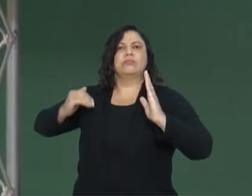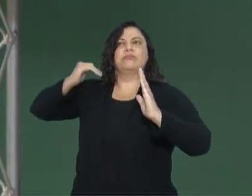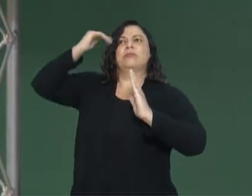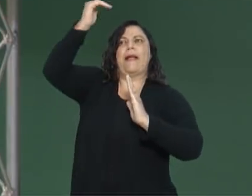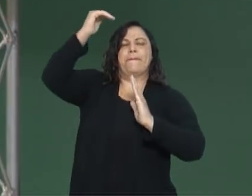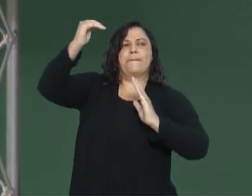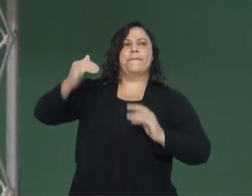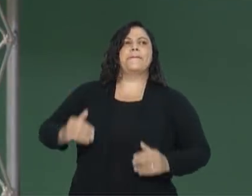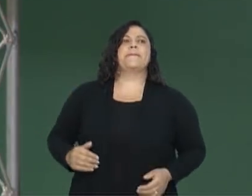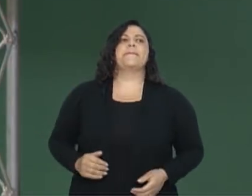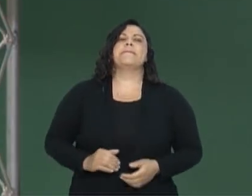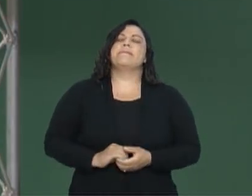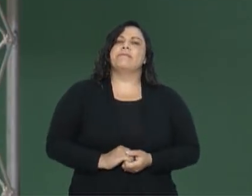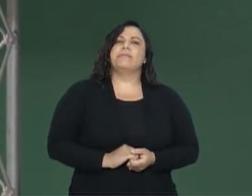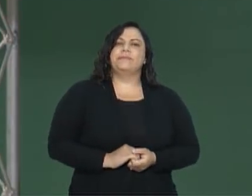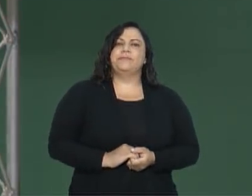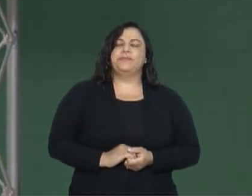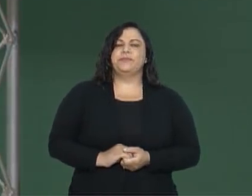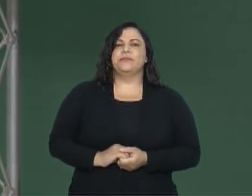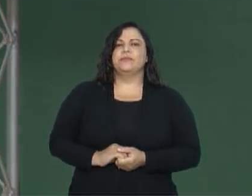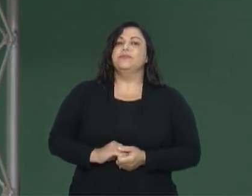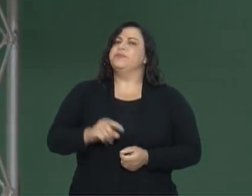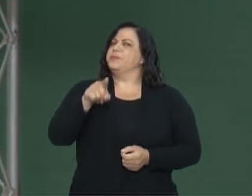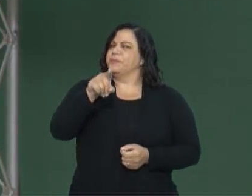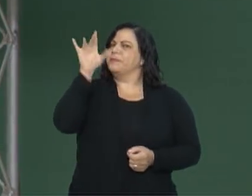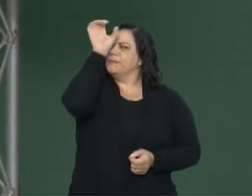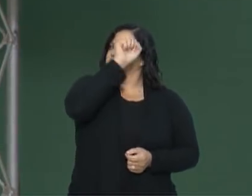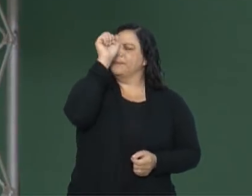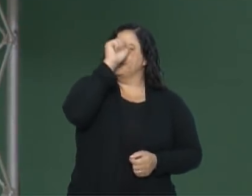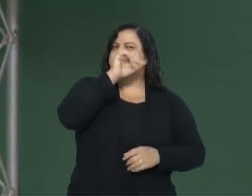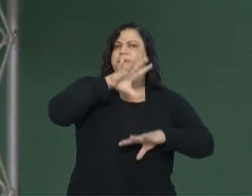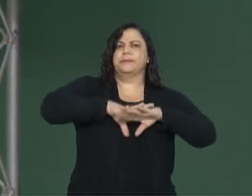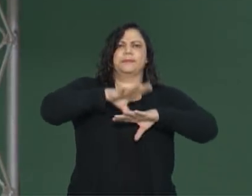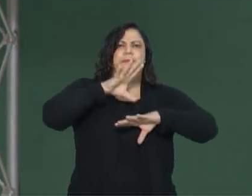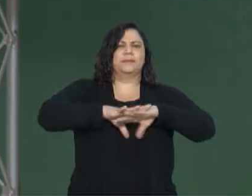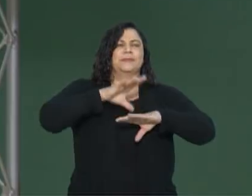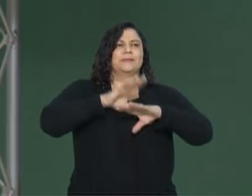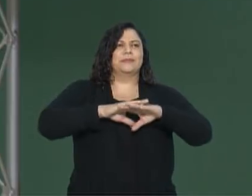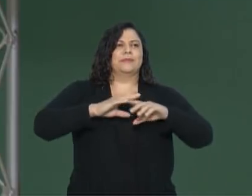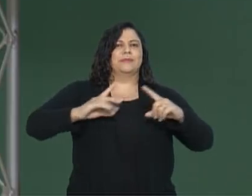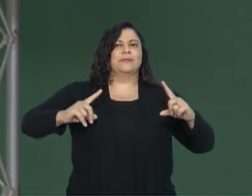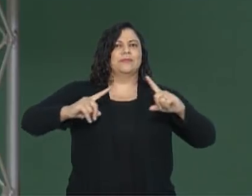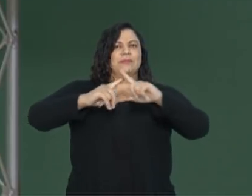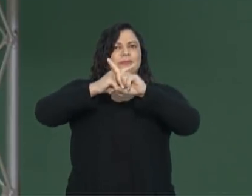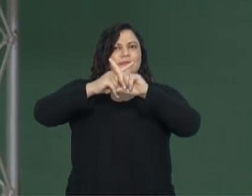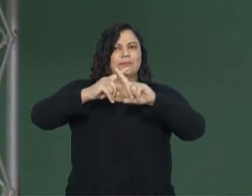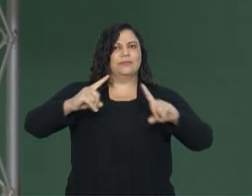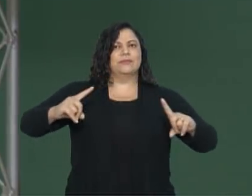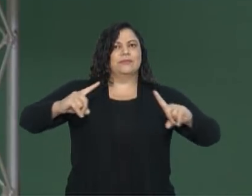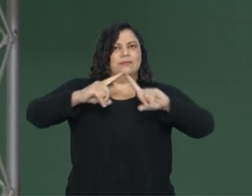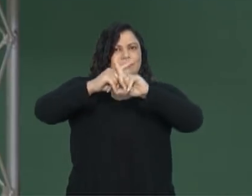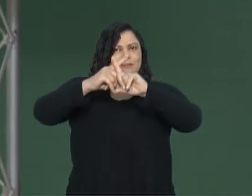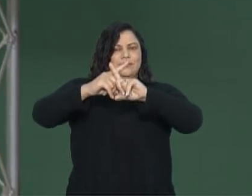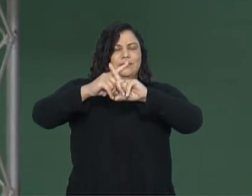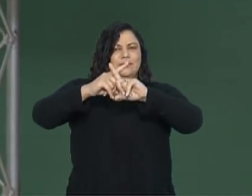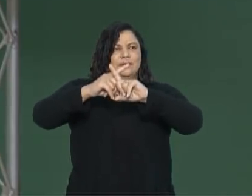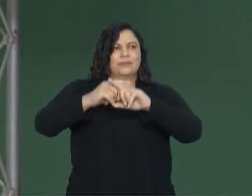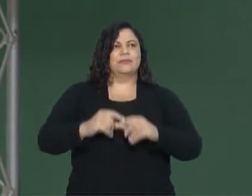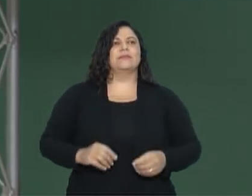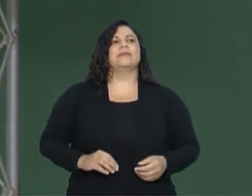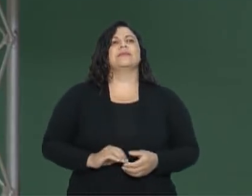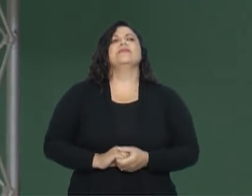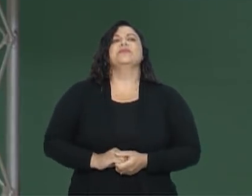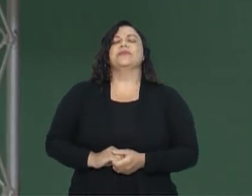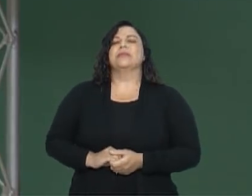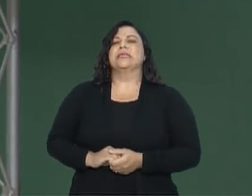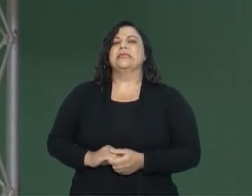ultrapassar. Olha a intersecção, vocês aprendem matemática quando as linhas se encontram, quando tem aí uma passagem a